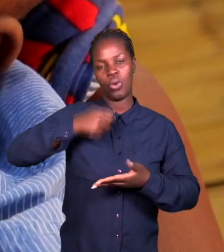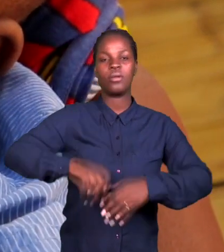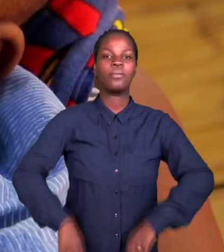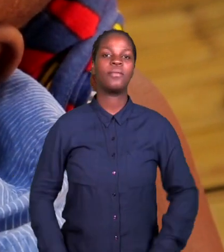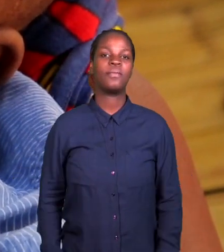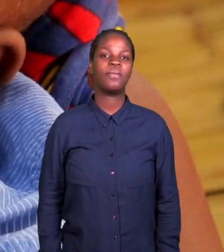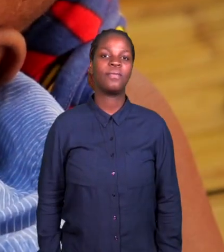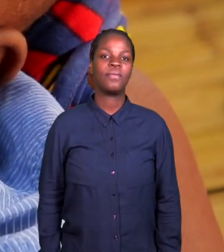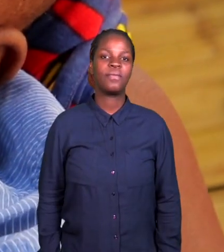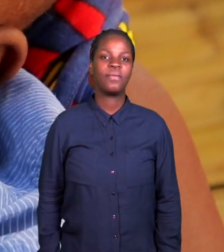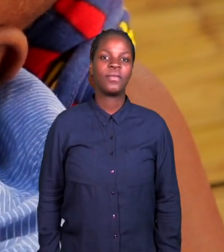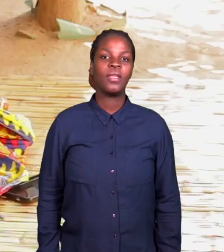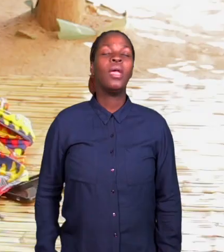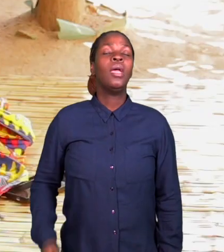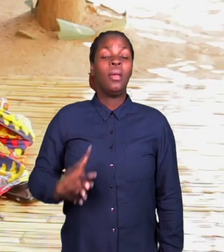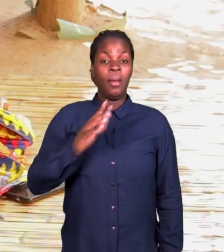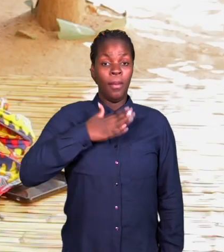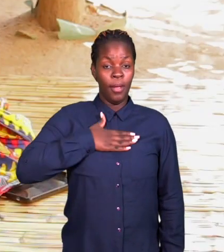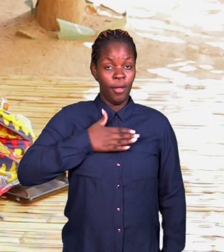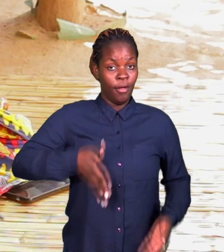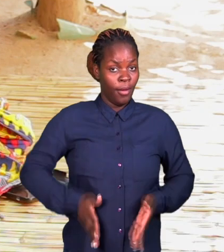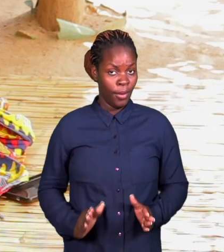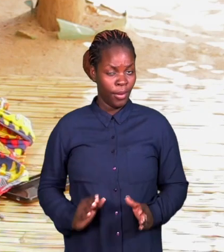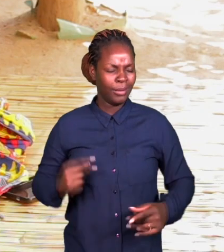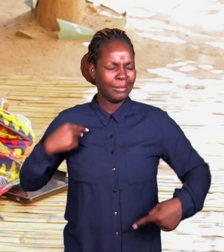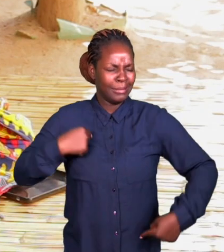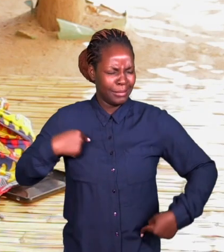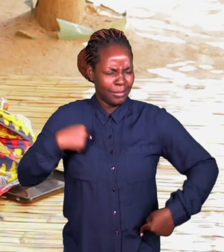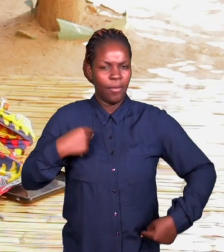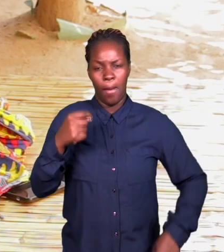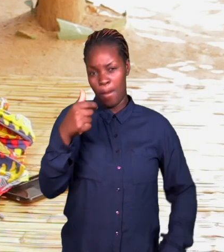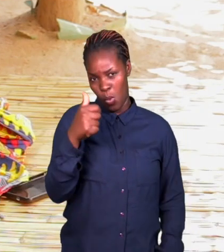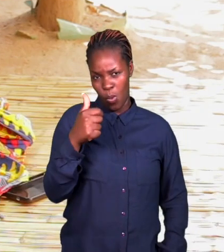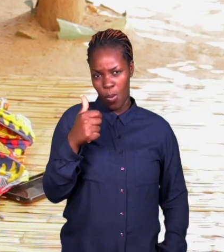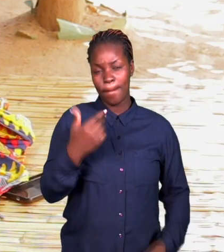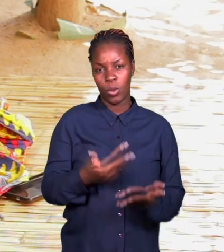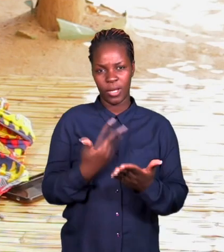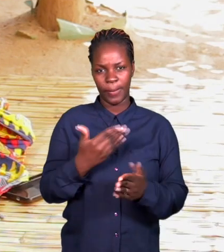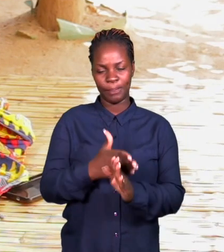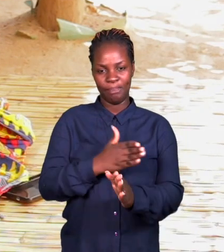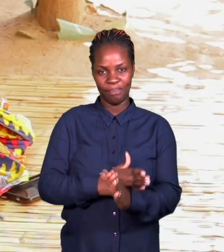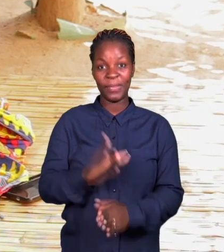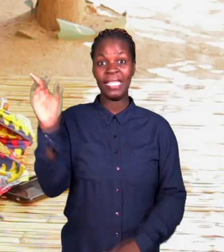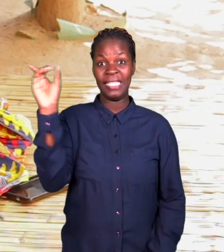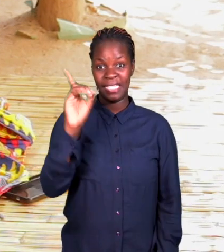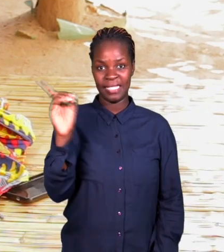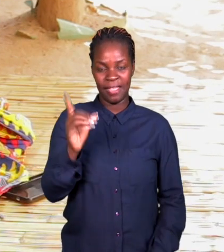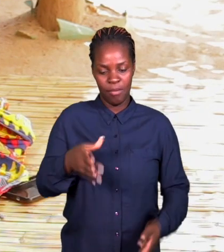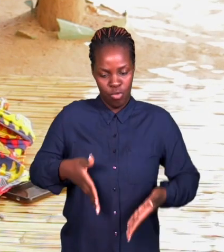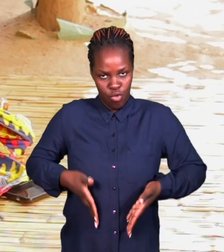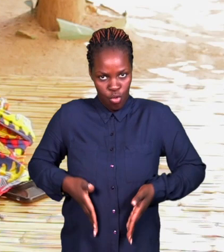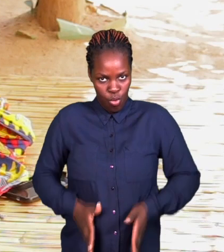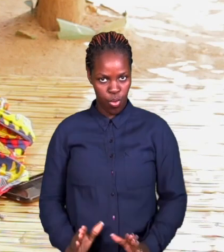na dieta alimentar do seu bebê. Aquele meu último filho sofreu um pouco. Quando eu nasci no mês